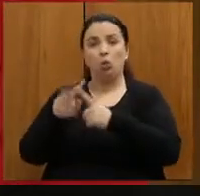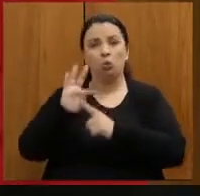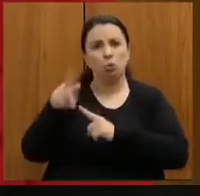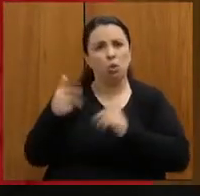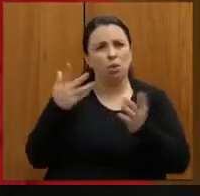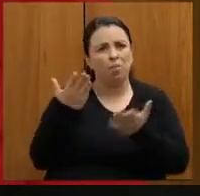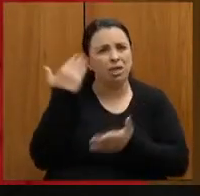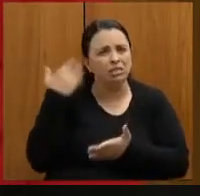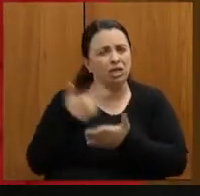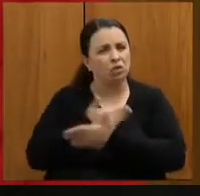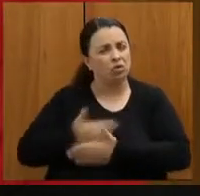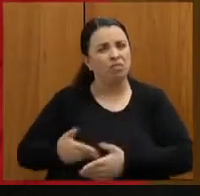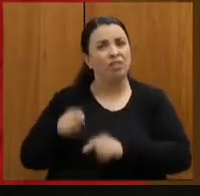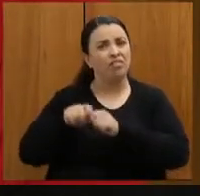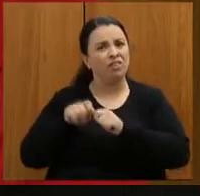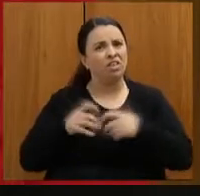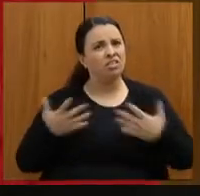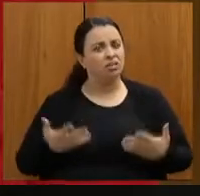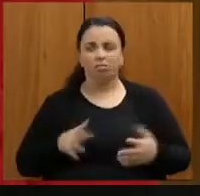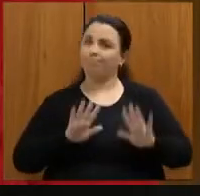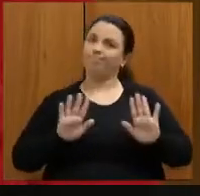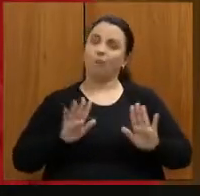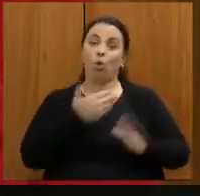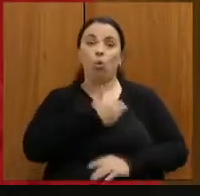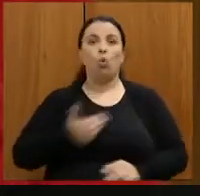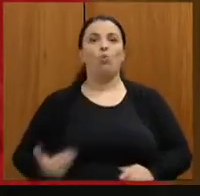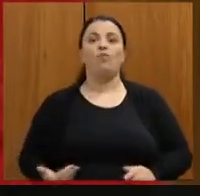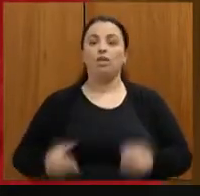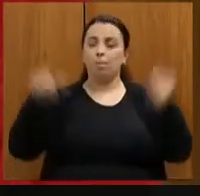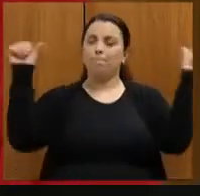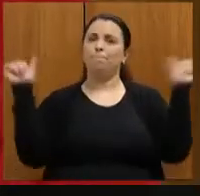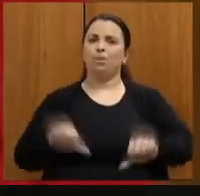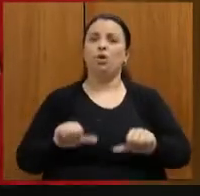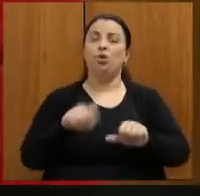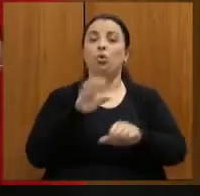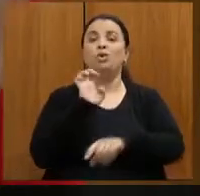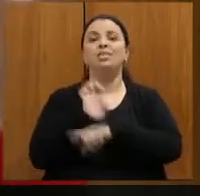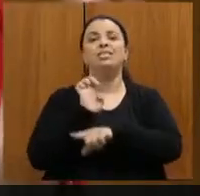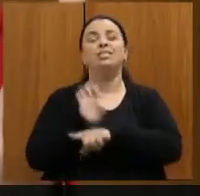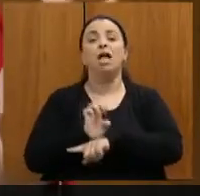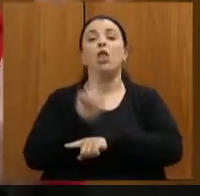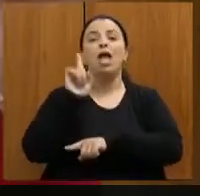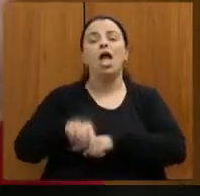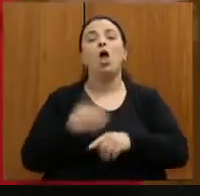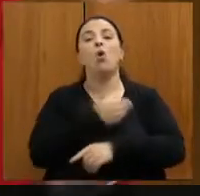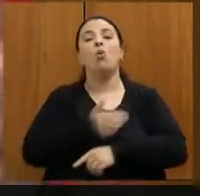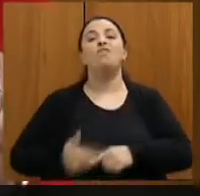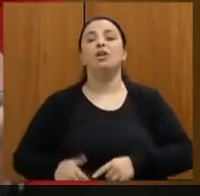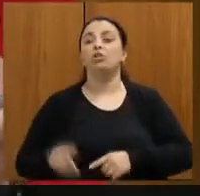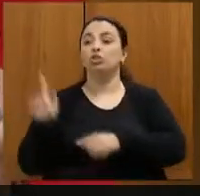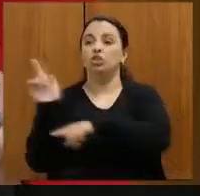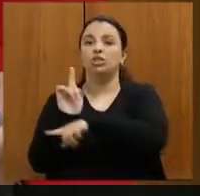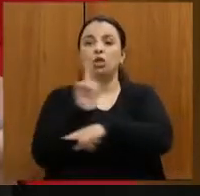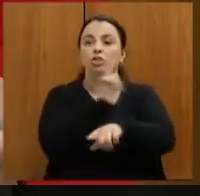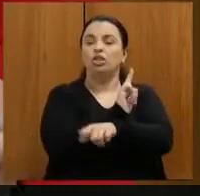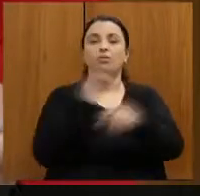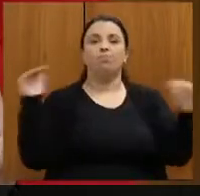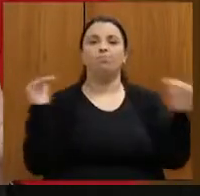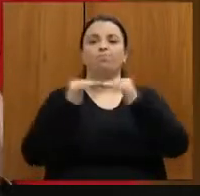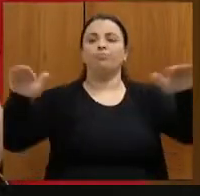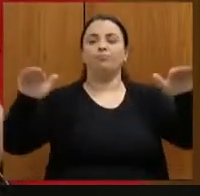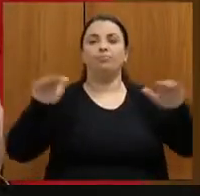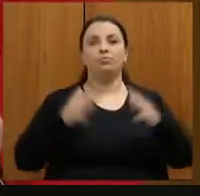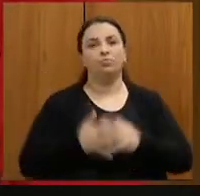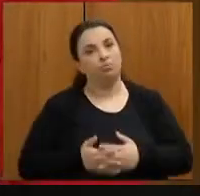governo que quebrou o estado e arrebentou com servidor público foi o governo no shopping de gestão ao qual também não é o objetivo desse